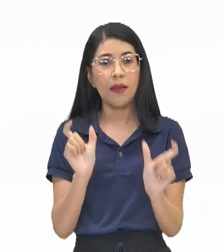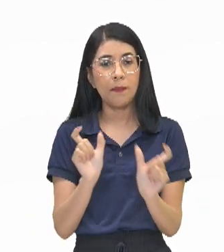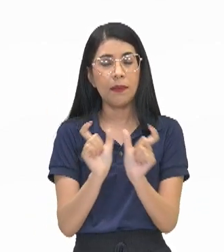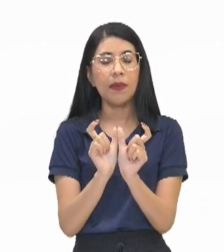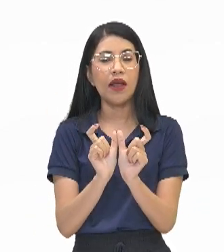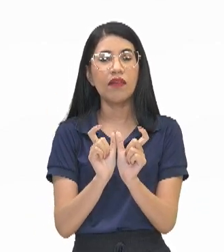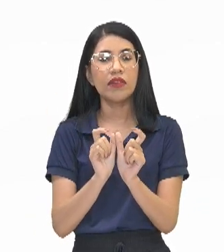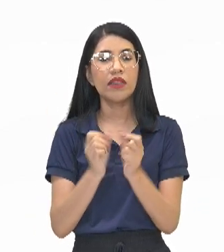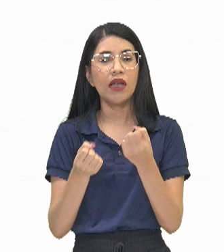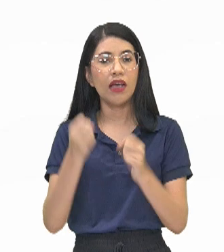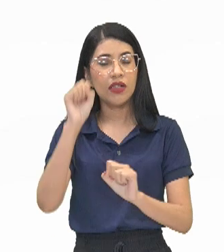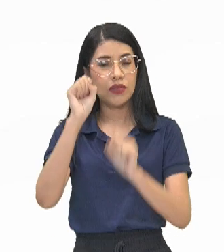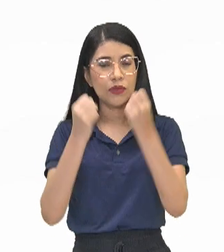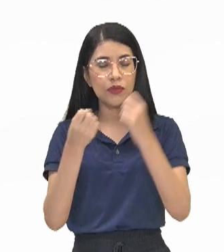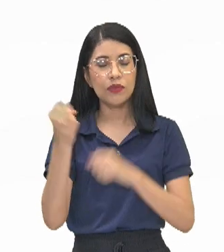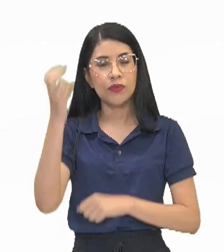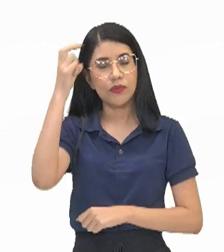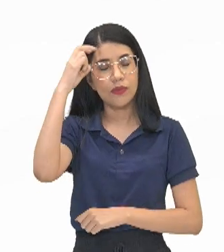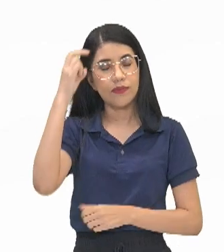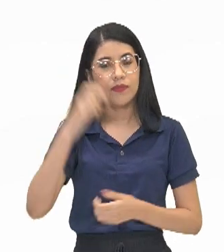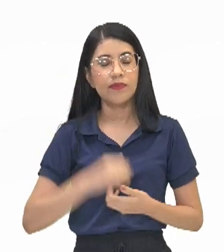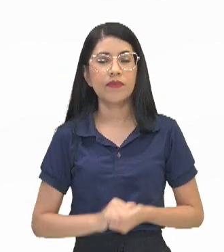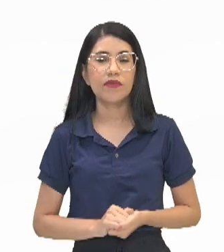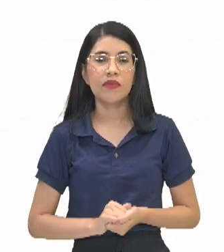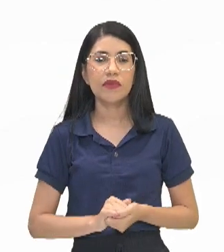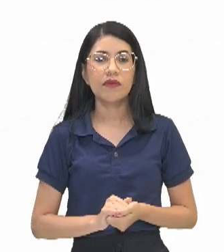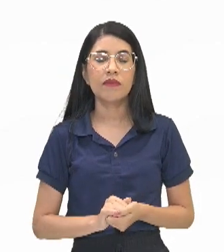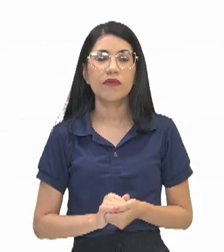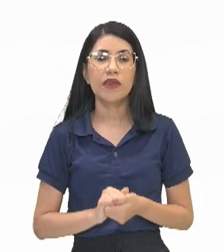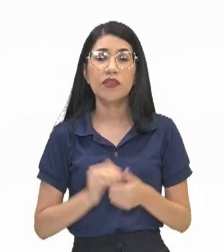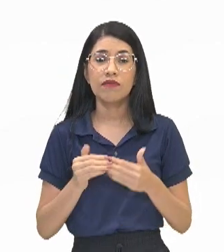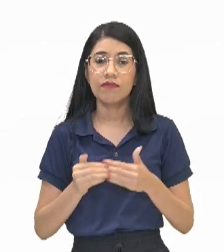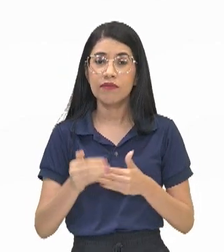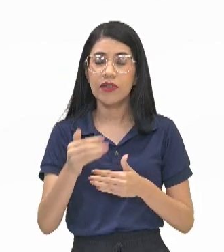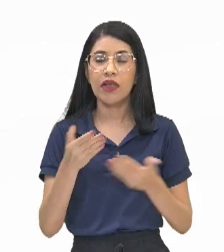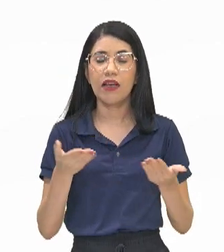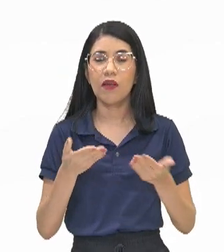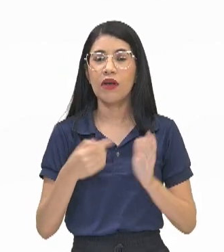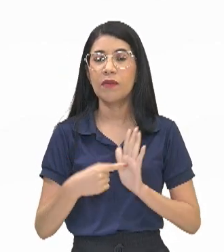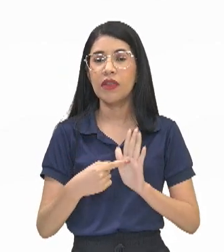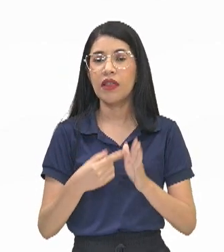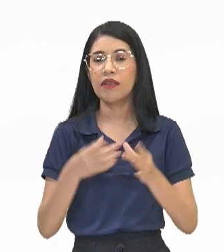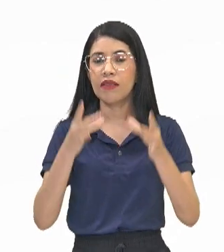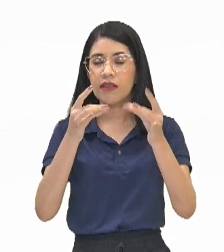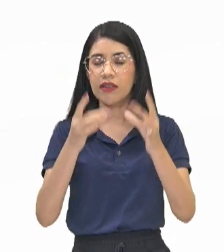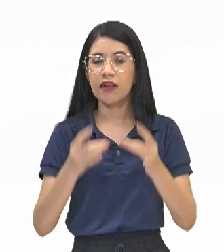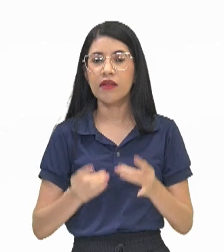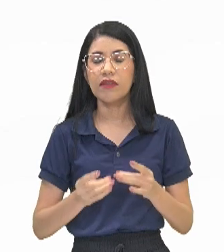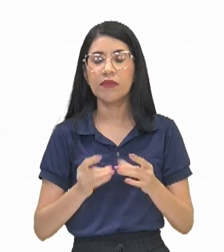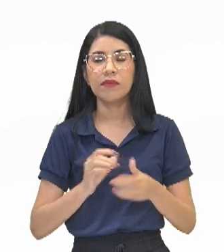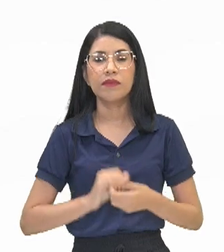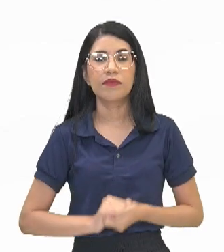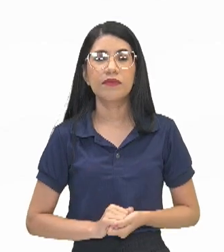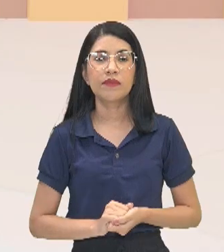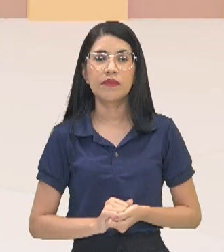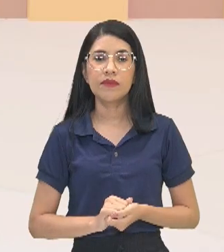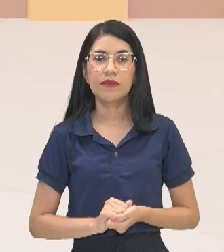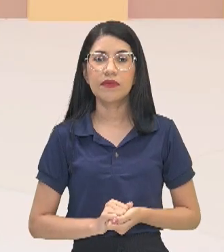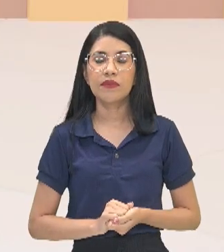Então, vamos começar nesse caminho para desvendar, então, por que eles criaram o termo indústria cultural. Vamos